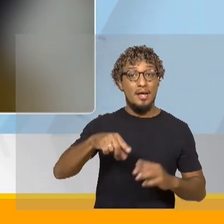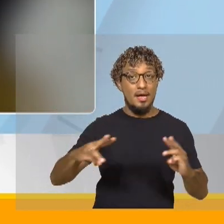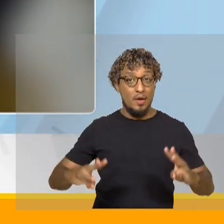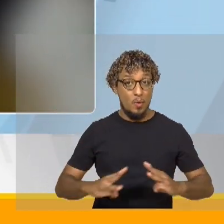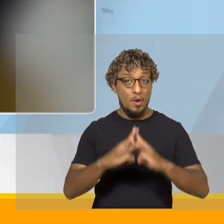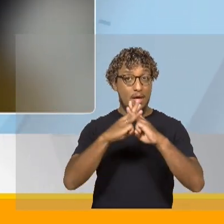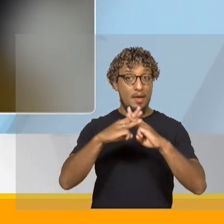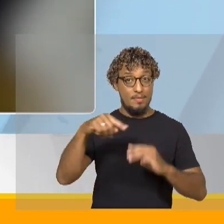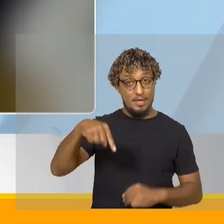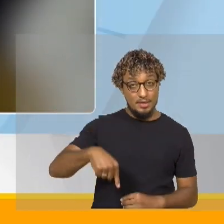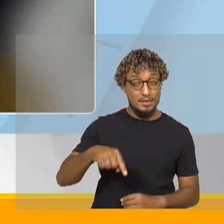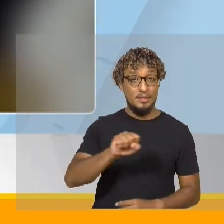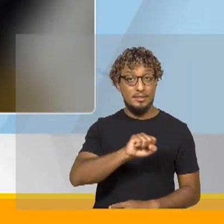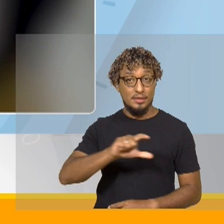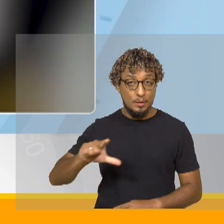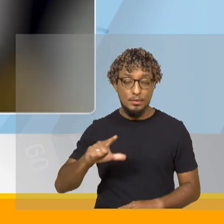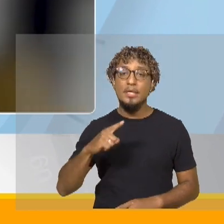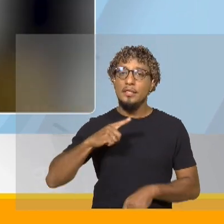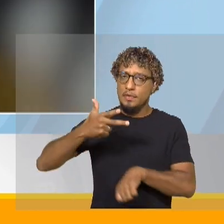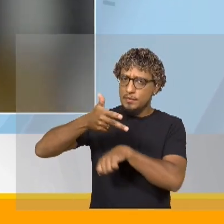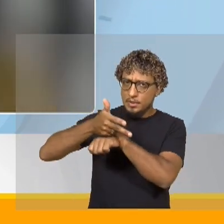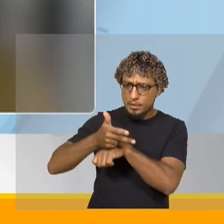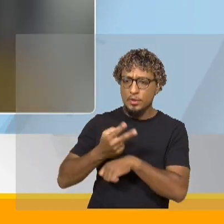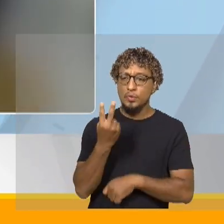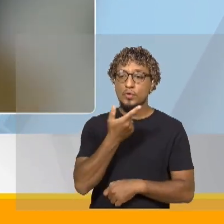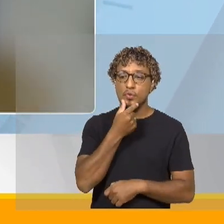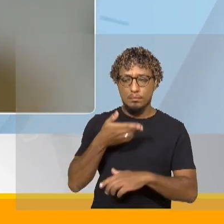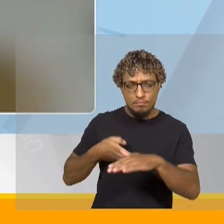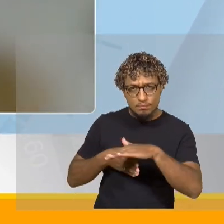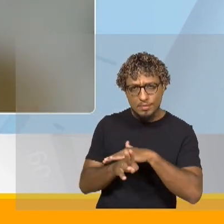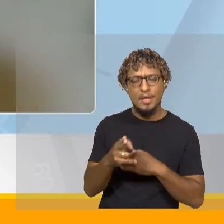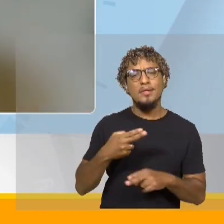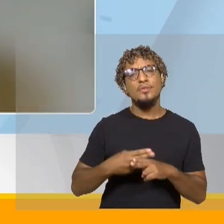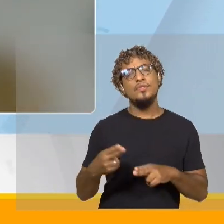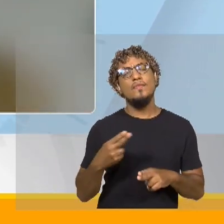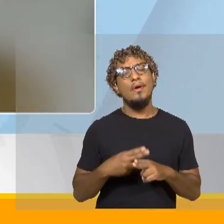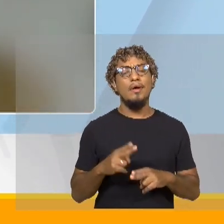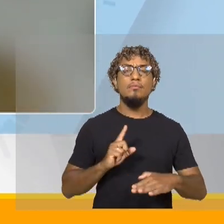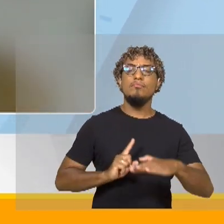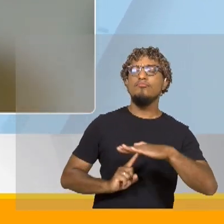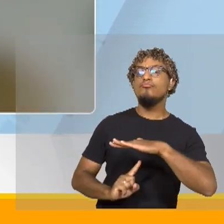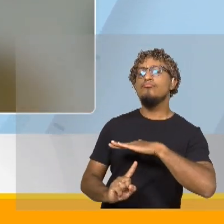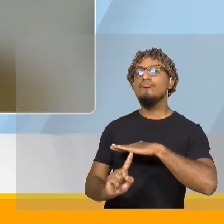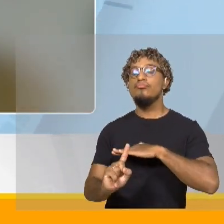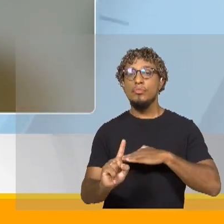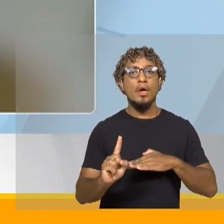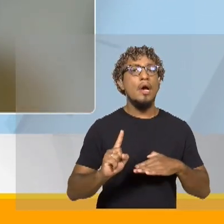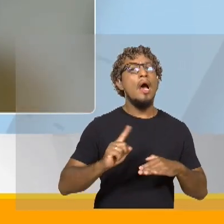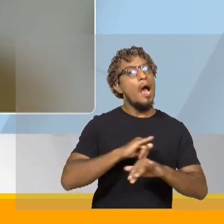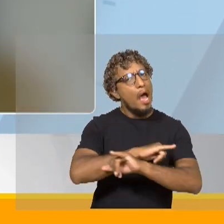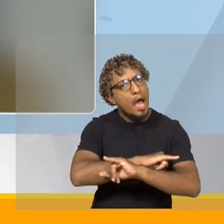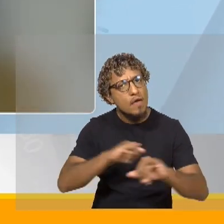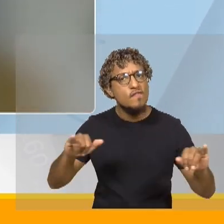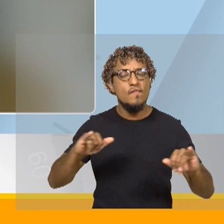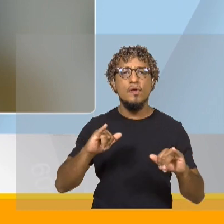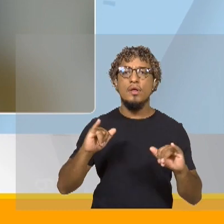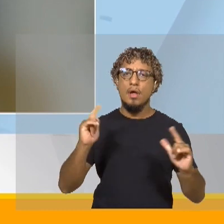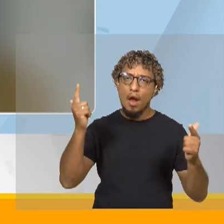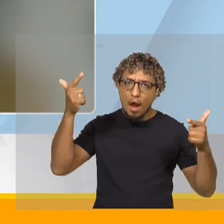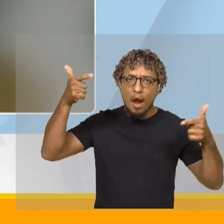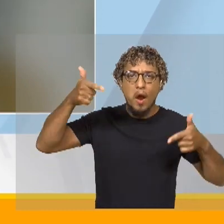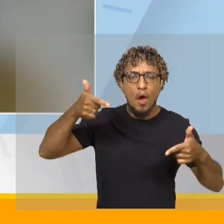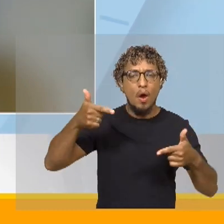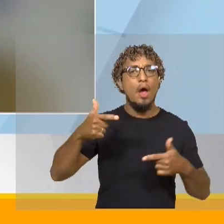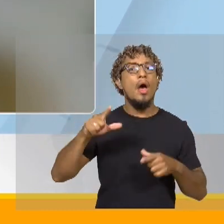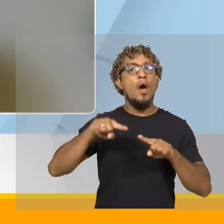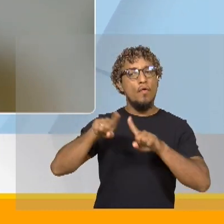por câmeras de segurança. Dois homens entram na loja se passando por clientes e, em seguida, anunciam o crime. Funcionários e